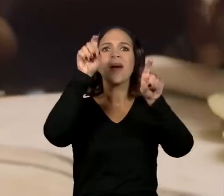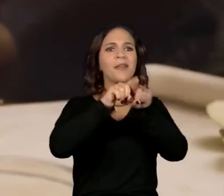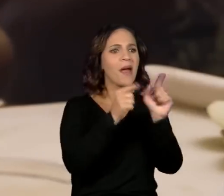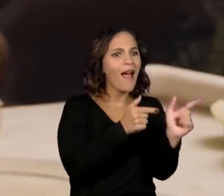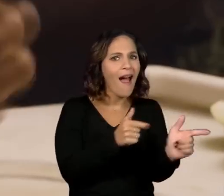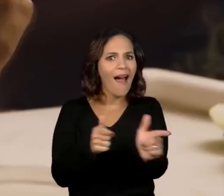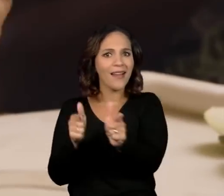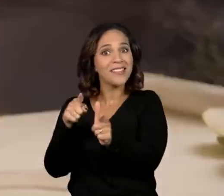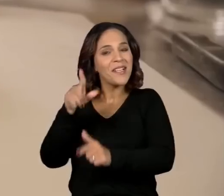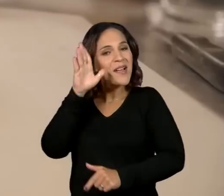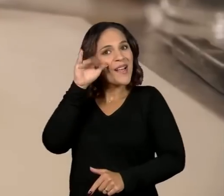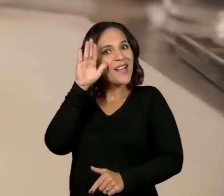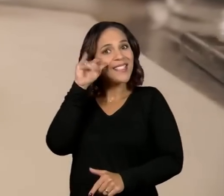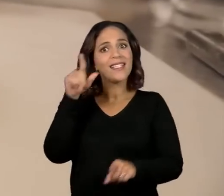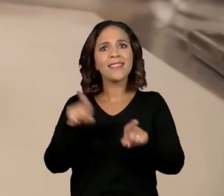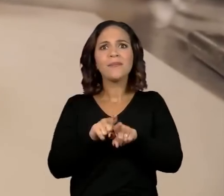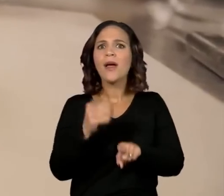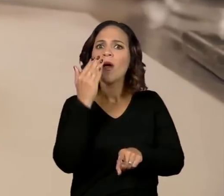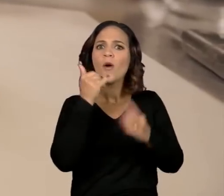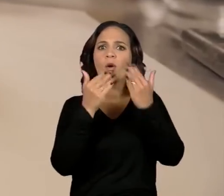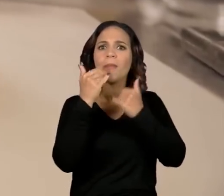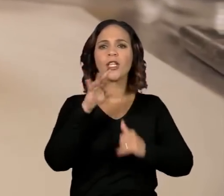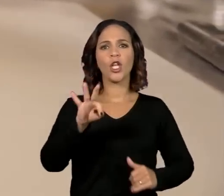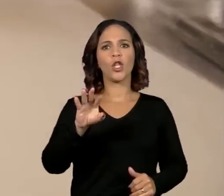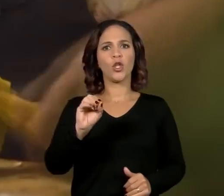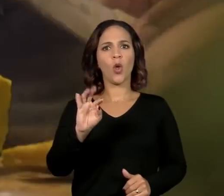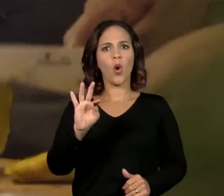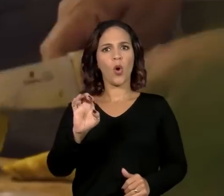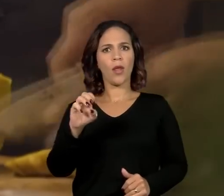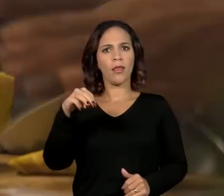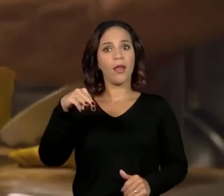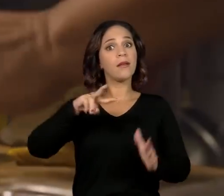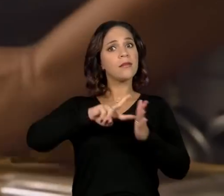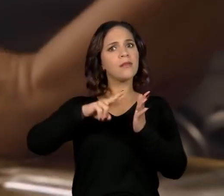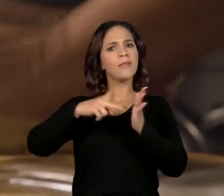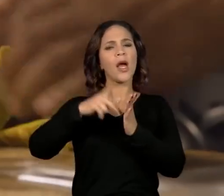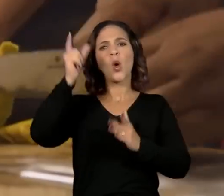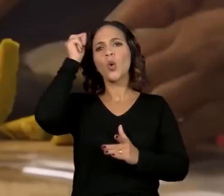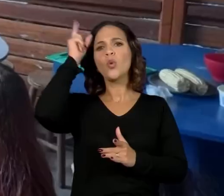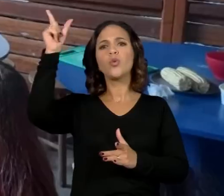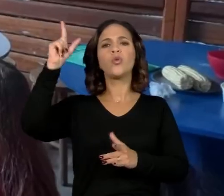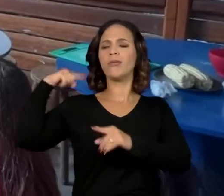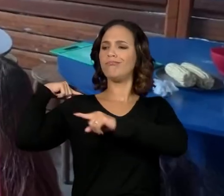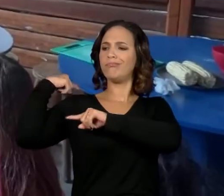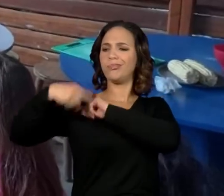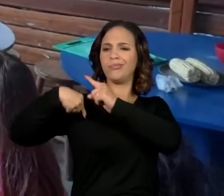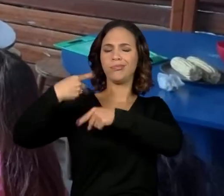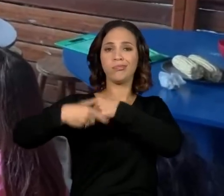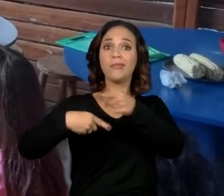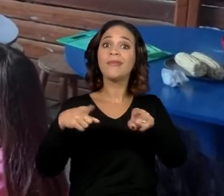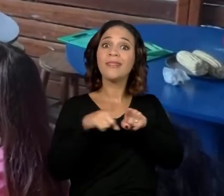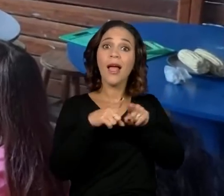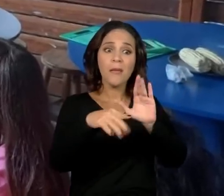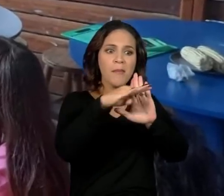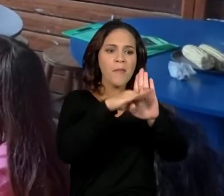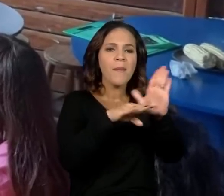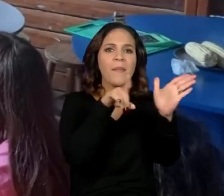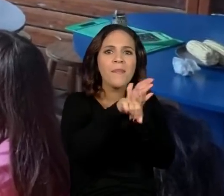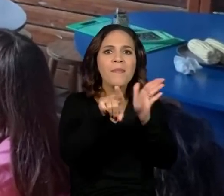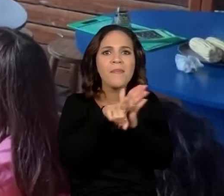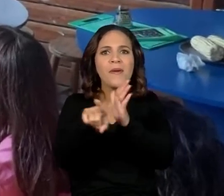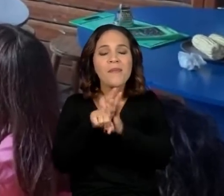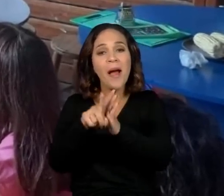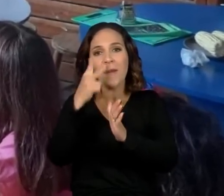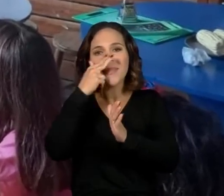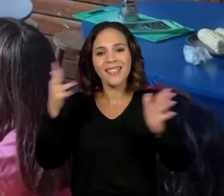curiosidades, assim como as comidas totem, que simbolizam culturas. Questionários estimulam a participação de